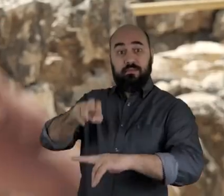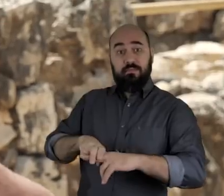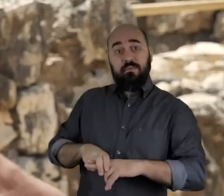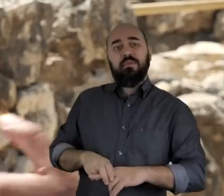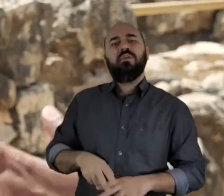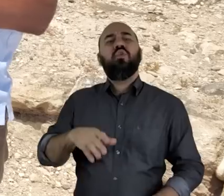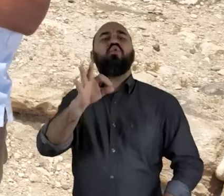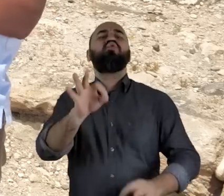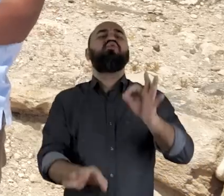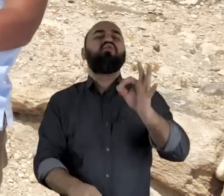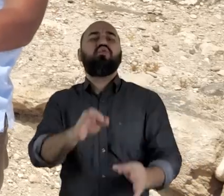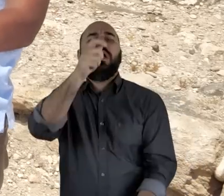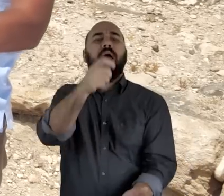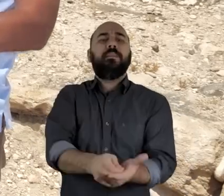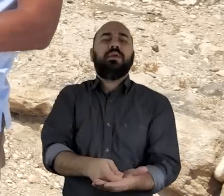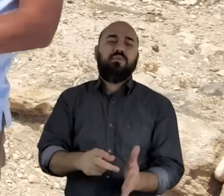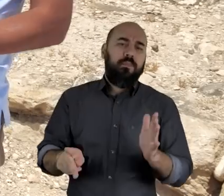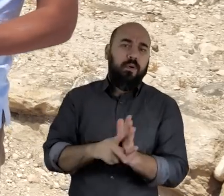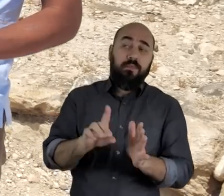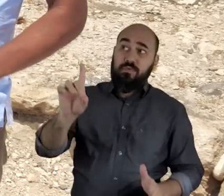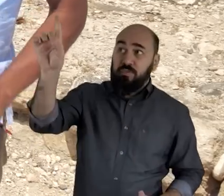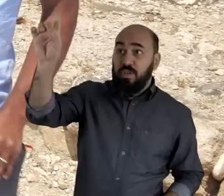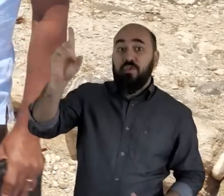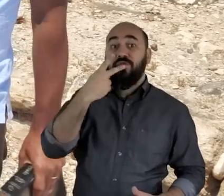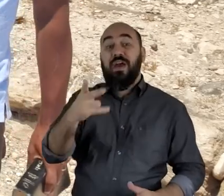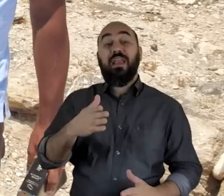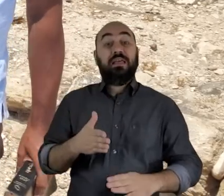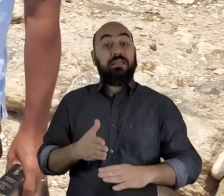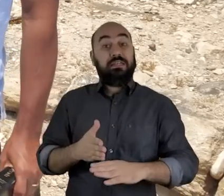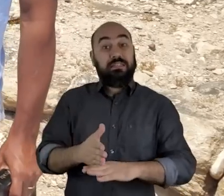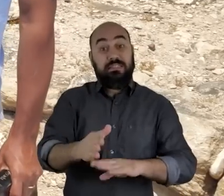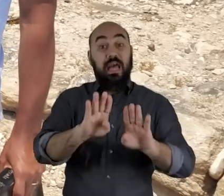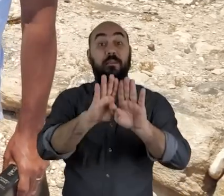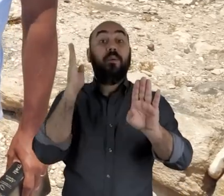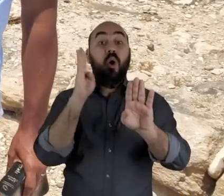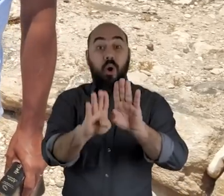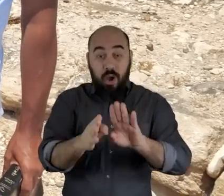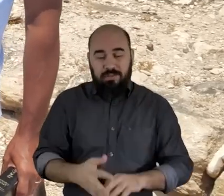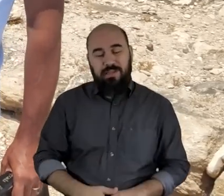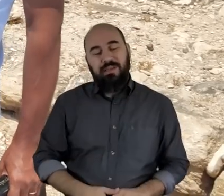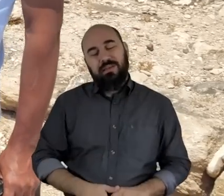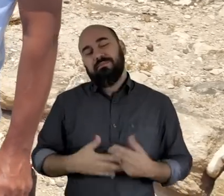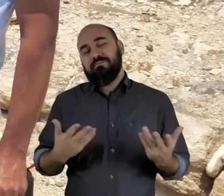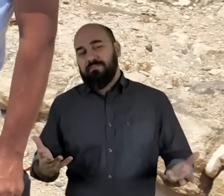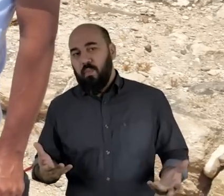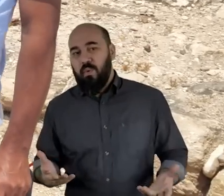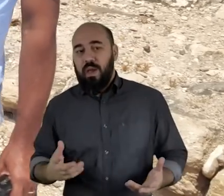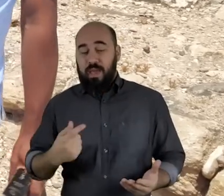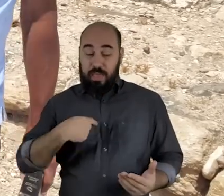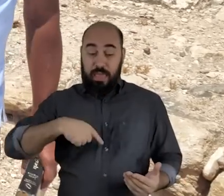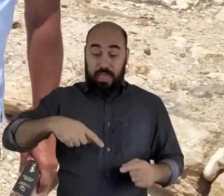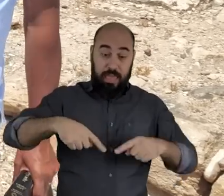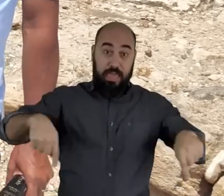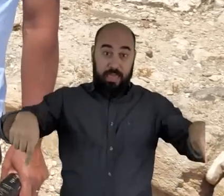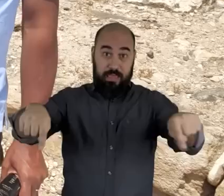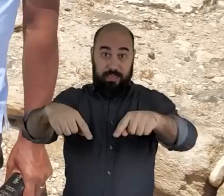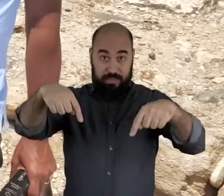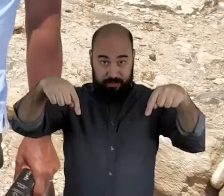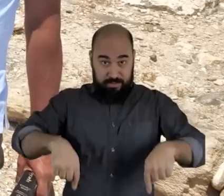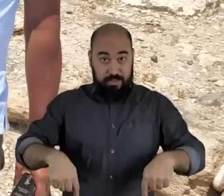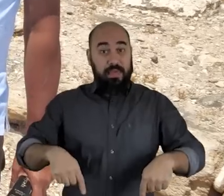às portas. Tudo isso acontecia aqui. Agora, que evidência nós poderíamos apresentar de que esta entrada aqui